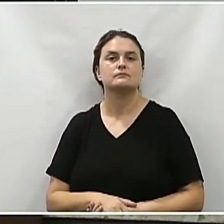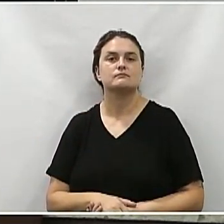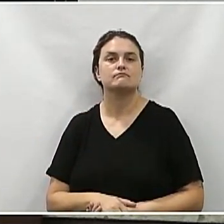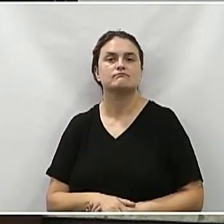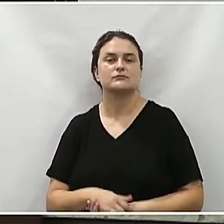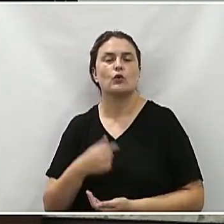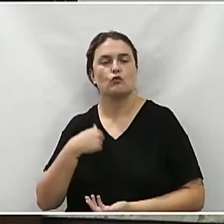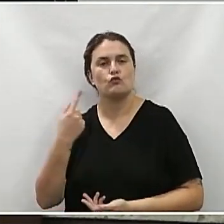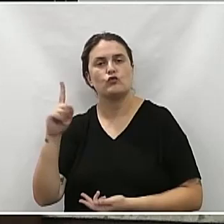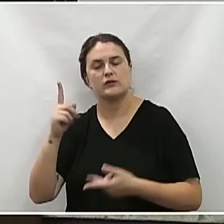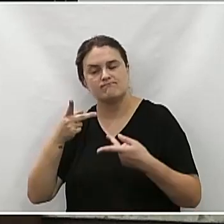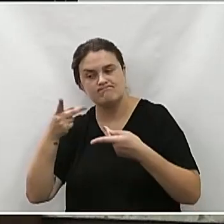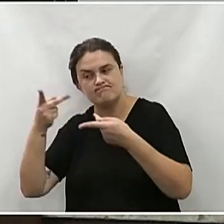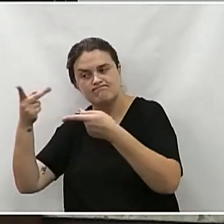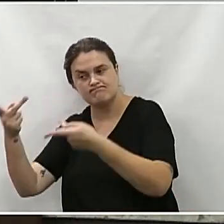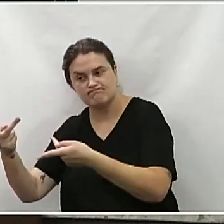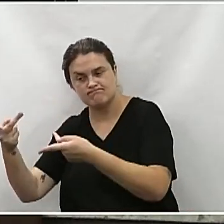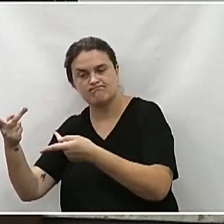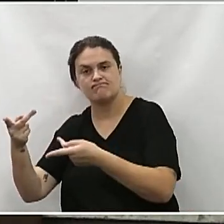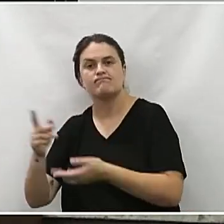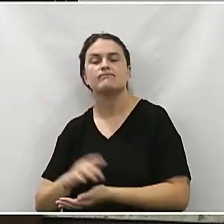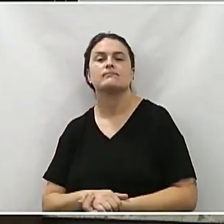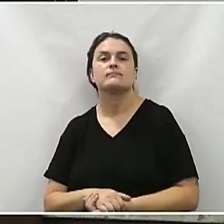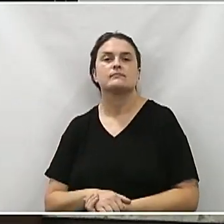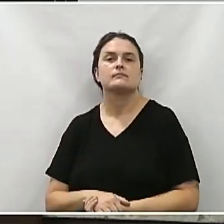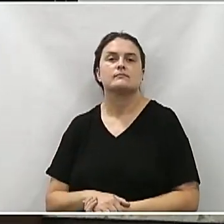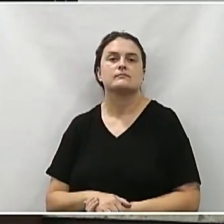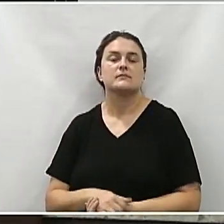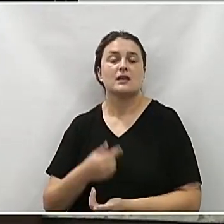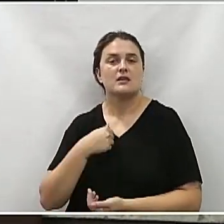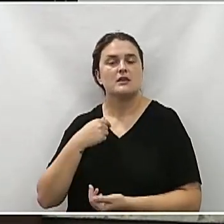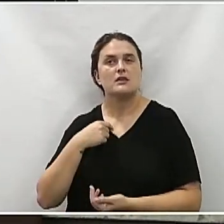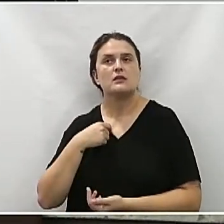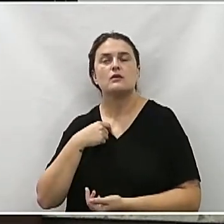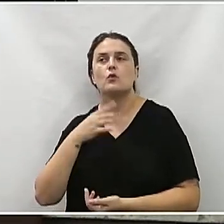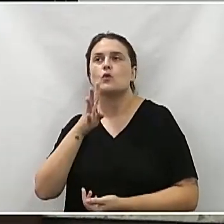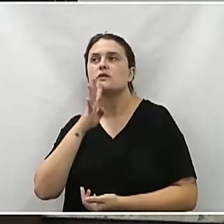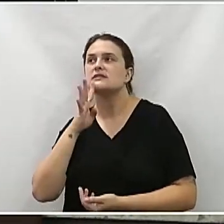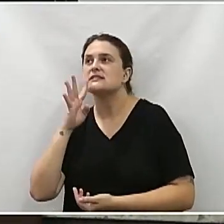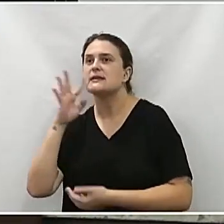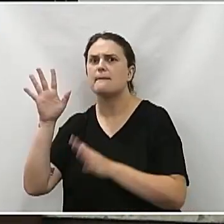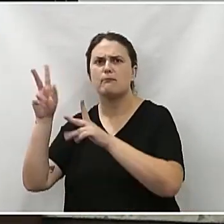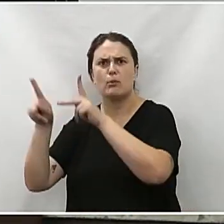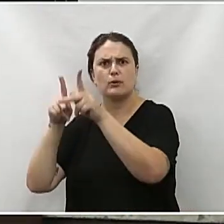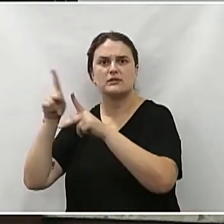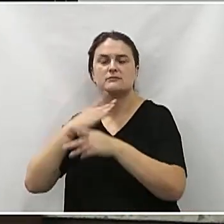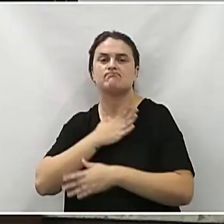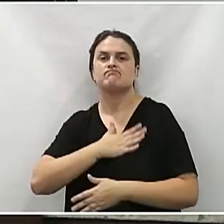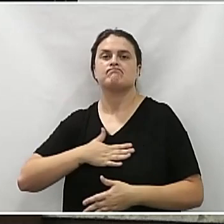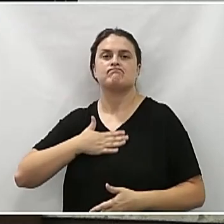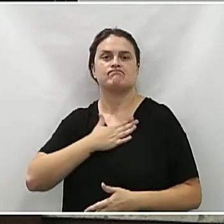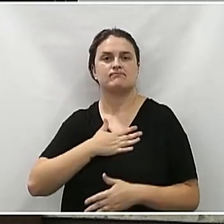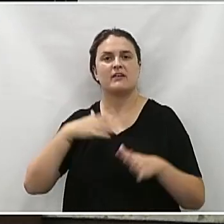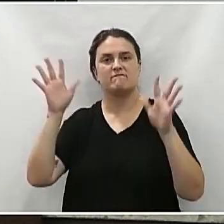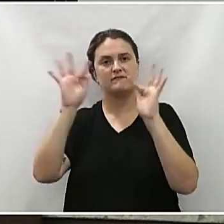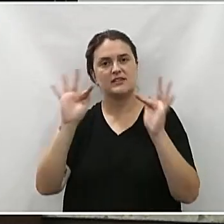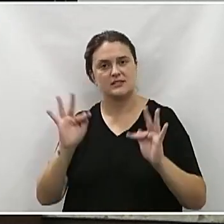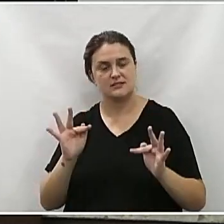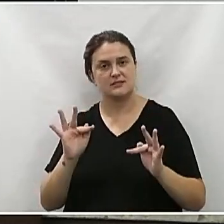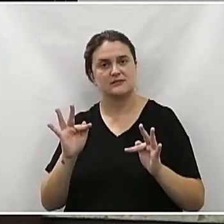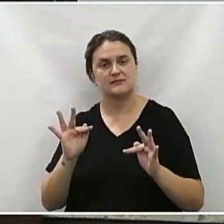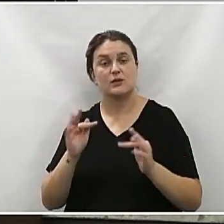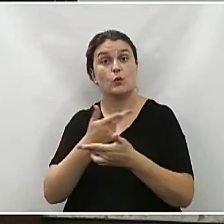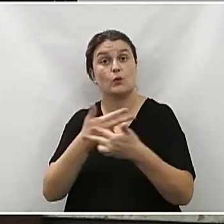então estive lá participando do projeto União em Ação e pude ver a satisfação dos moradores então é bom quando